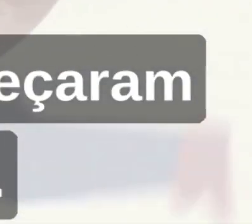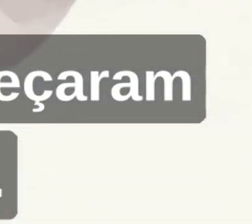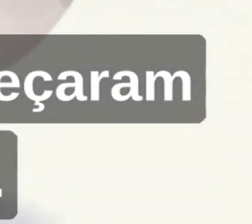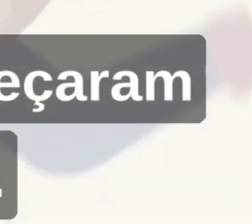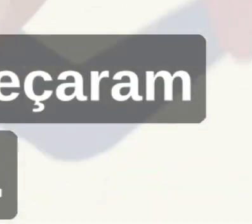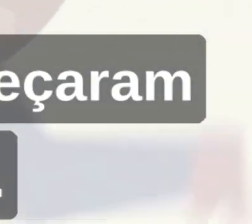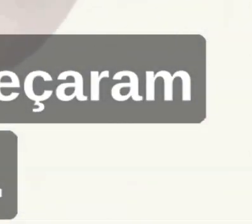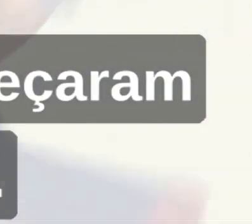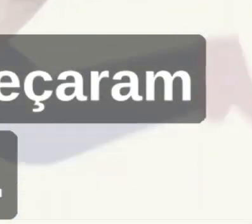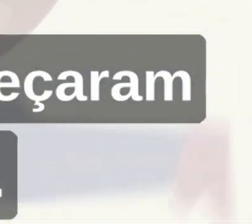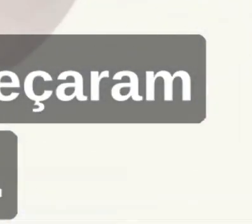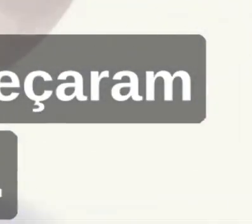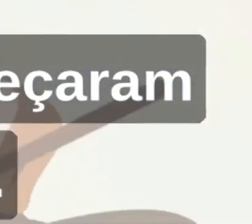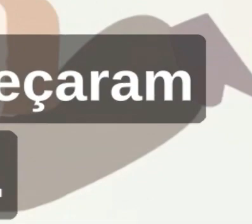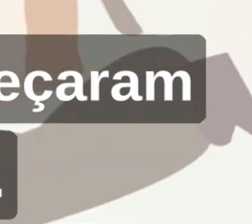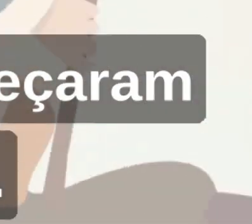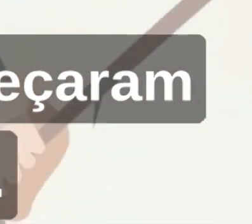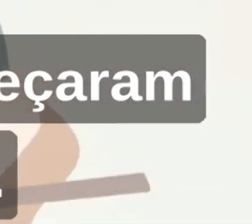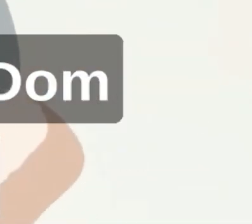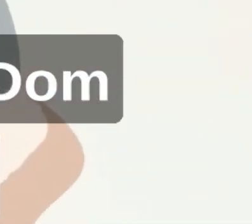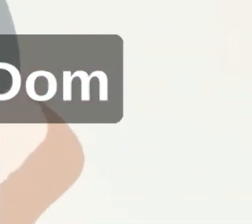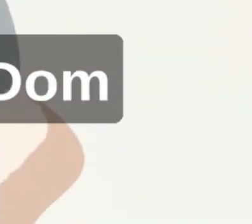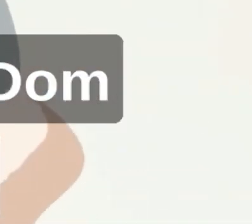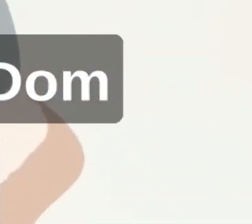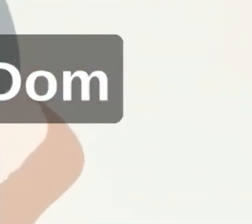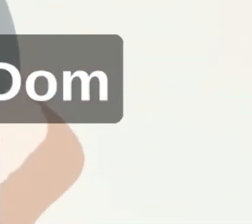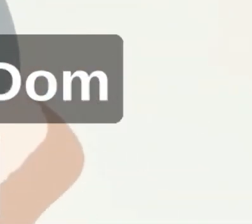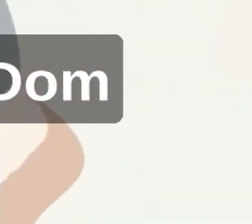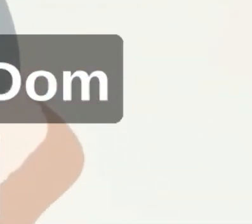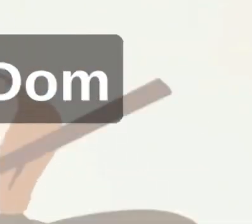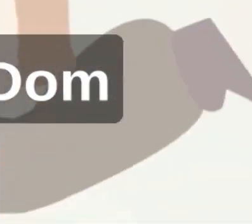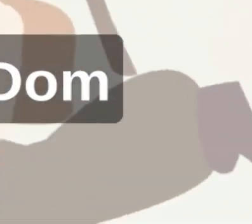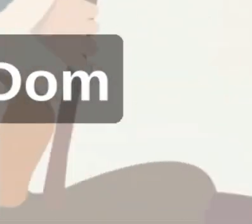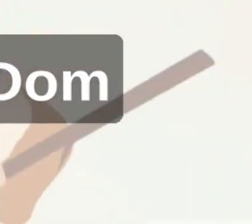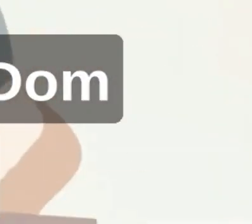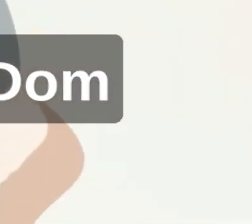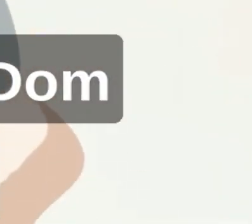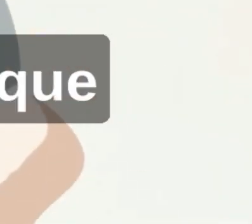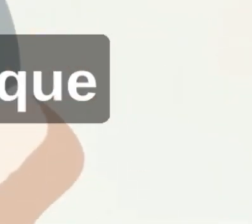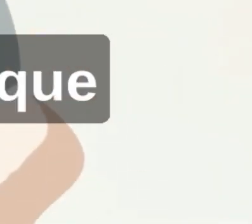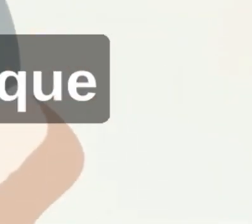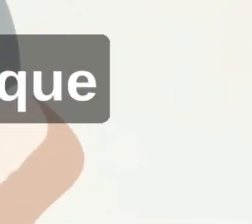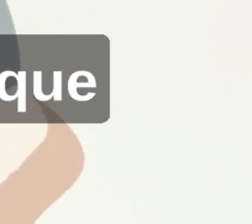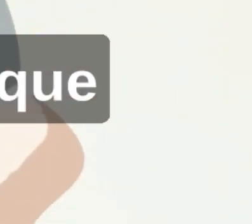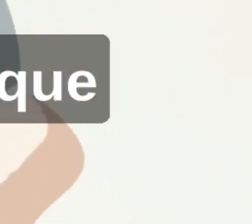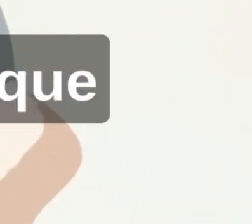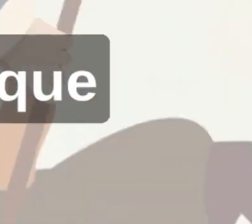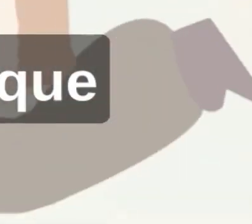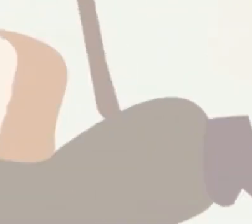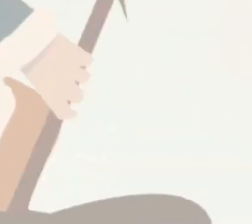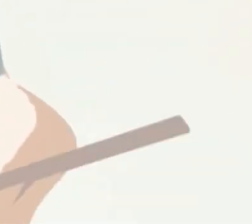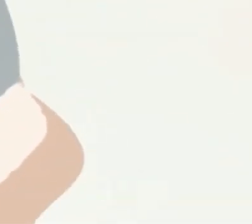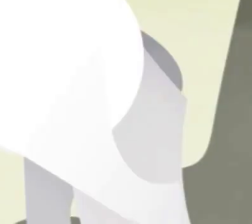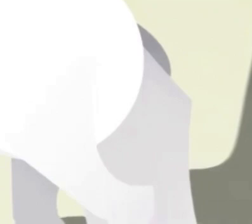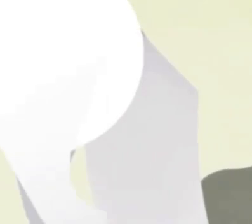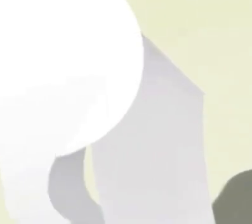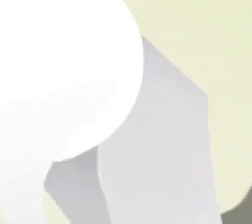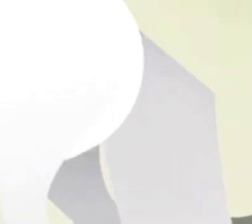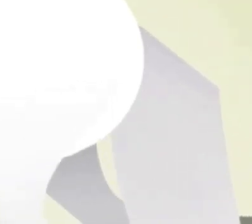furiosos, começaram a jogar pedras nele, tantas que o Sancho e Dom Quixote tiveram que fugir o mais rápido que puderam.